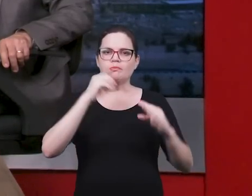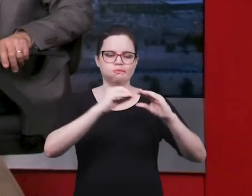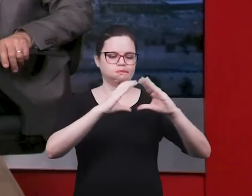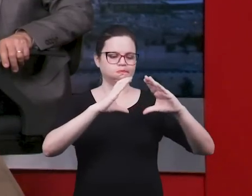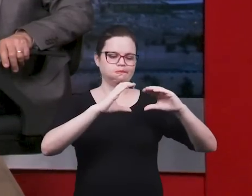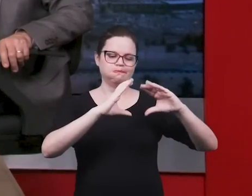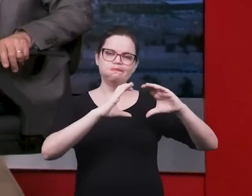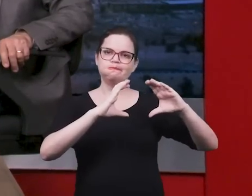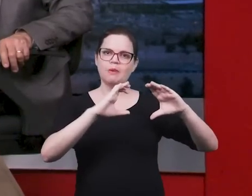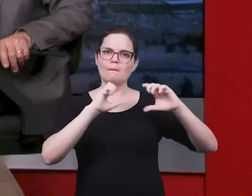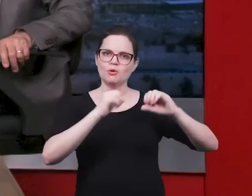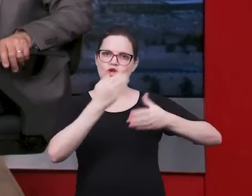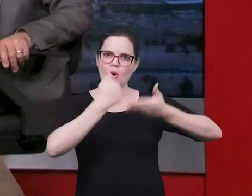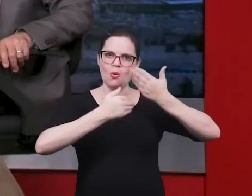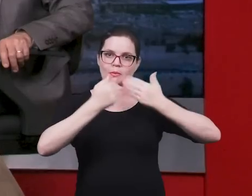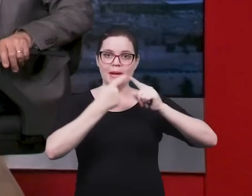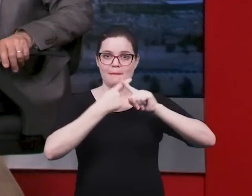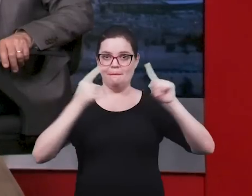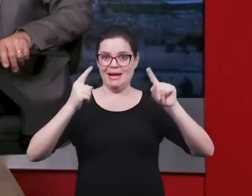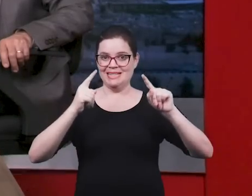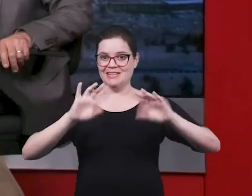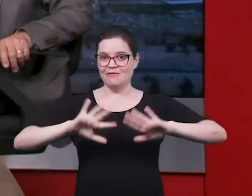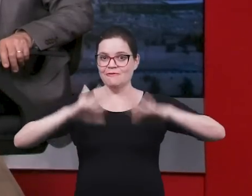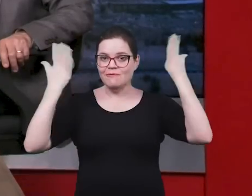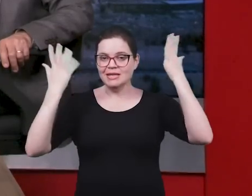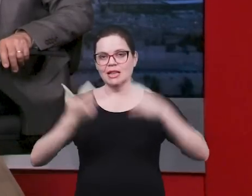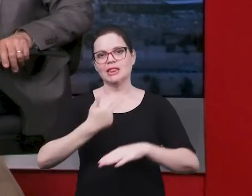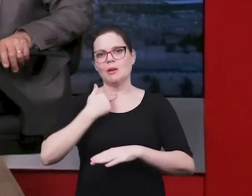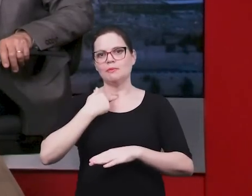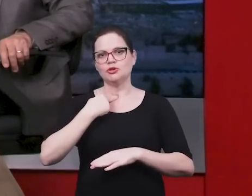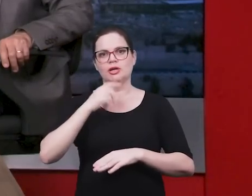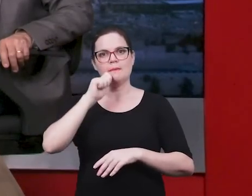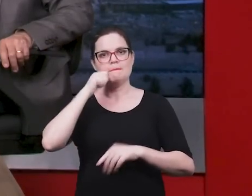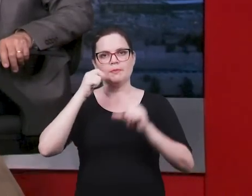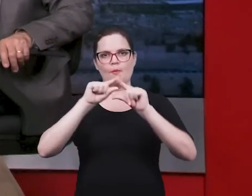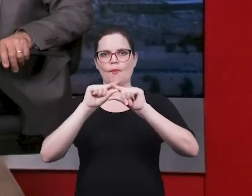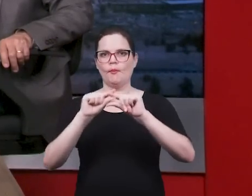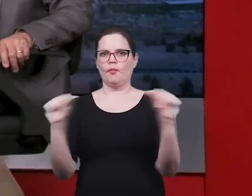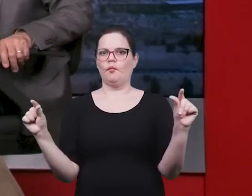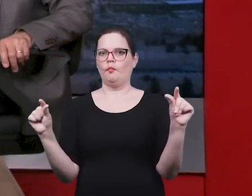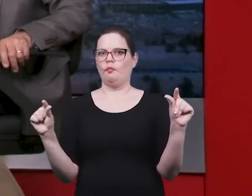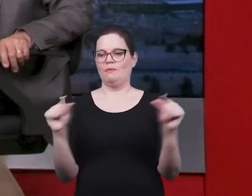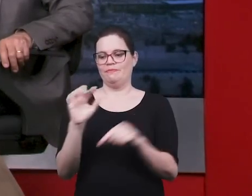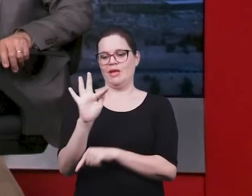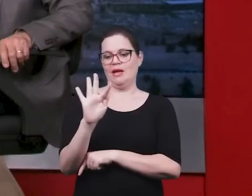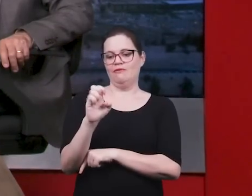ter fermento. Então, durante o preparo da igreja para a saída, então,